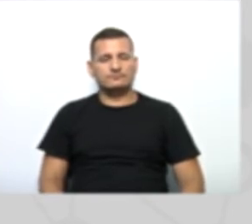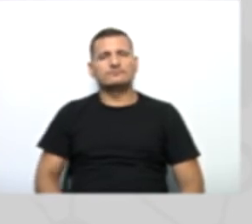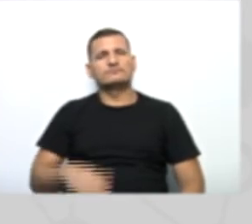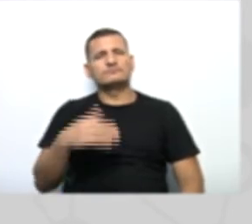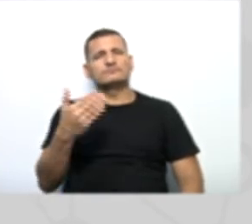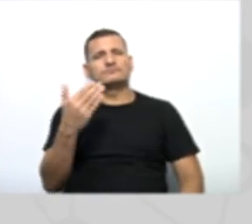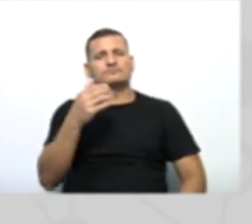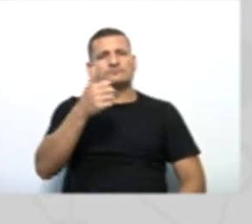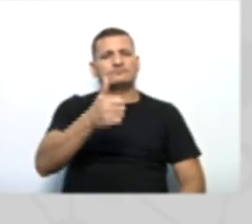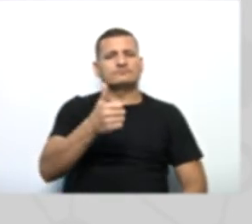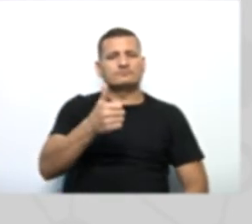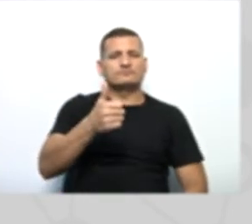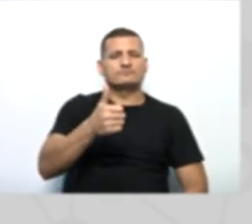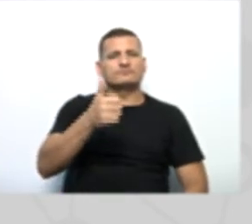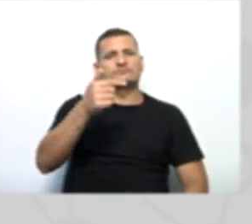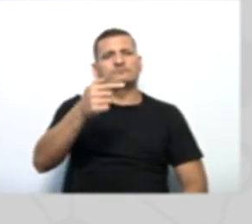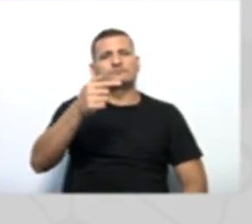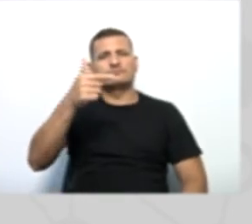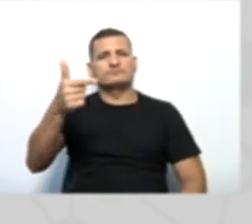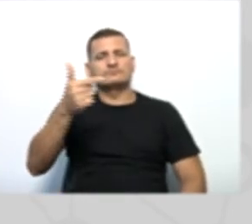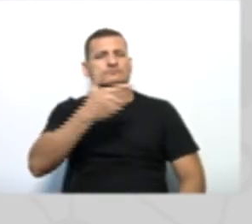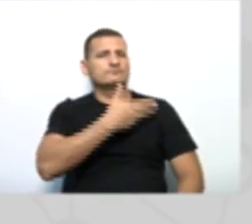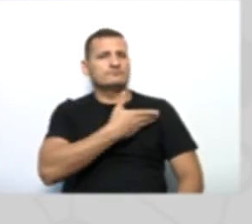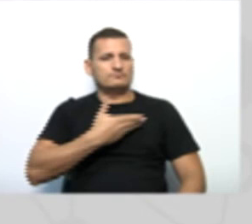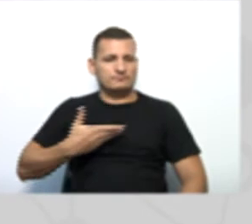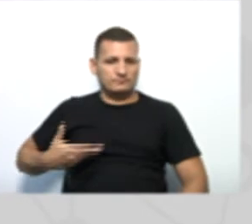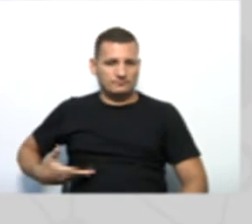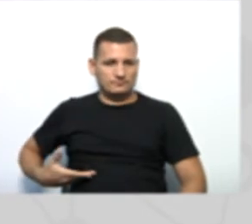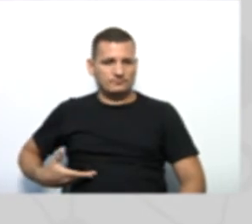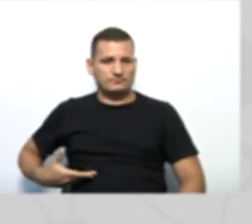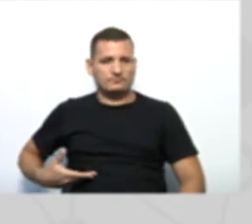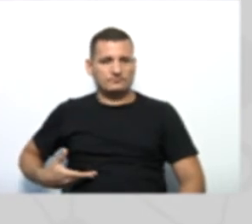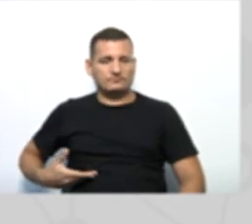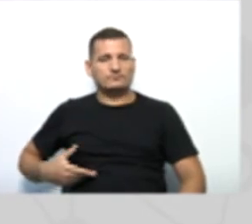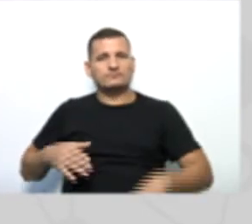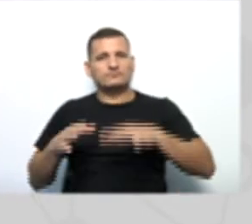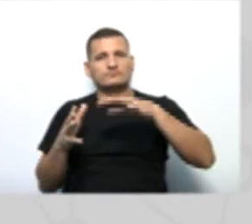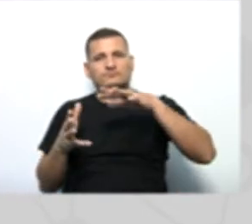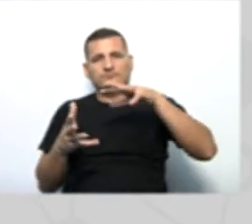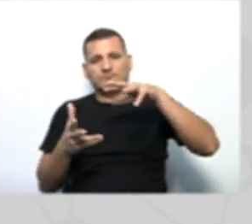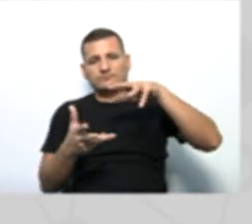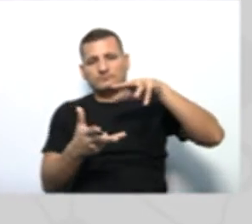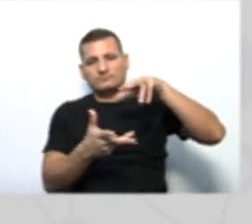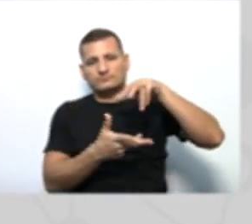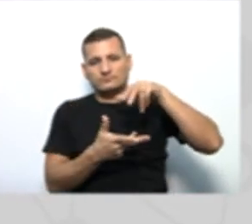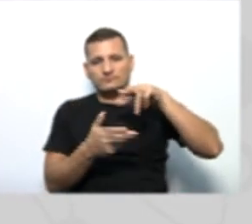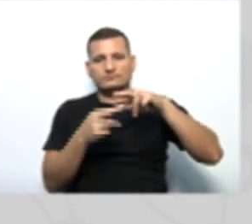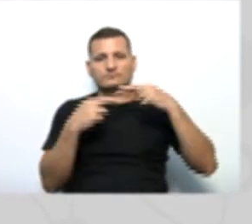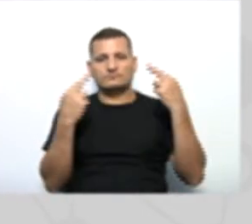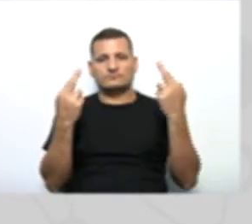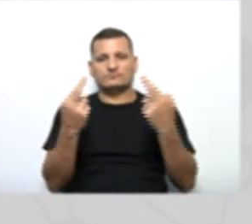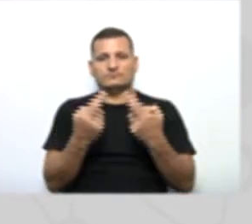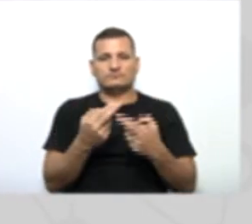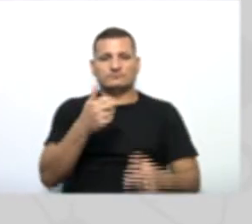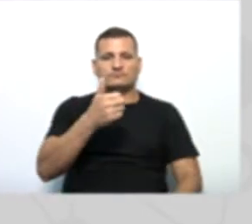Autoridades, 172 governos, tá? E estudiosos do mundo inteiro reuniram-se